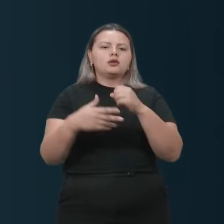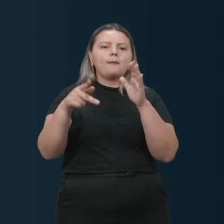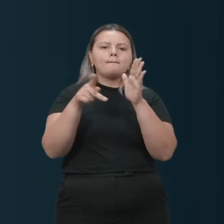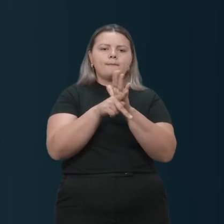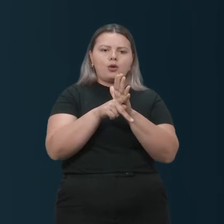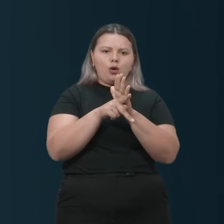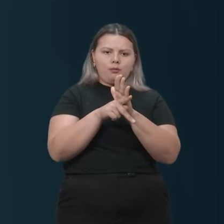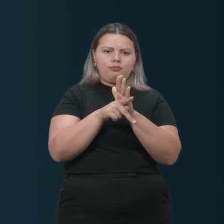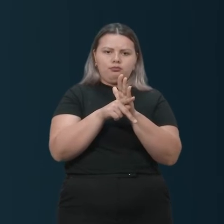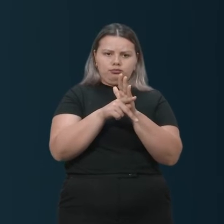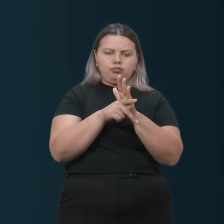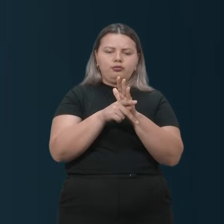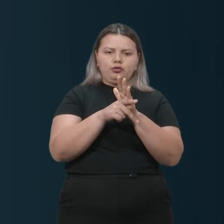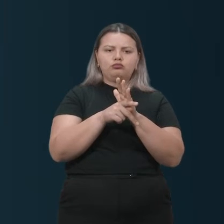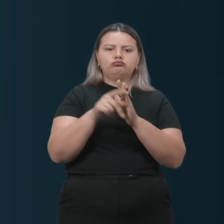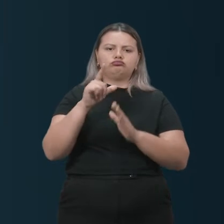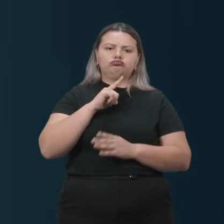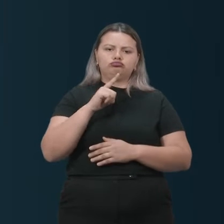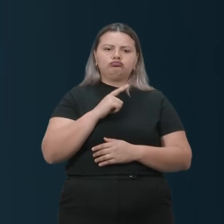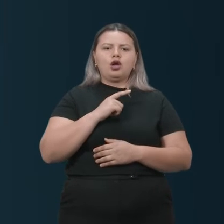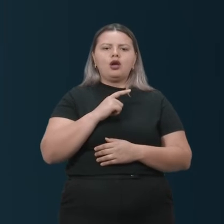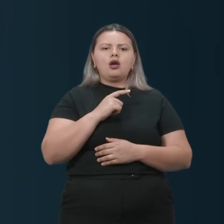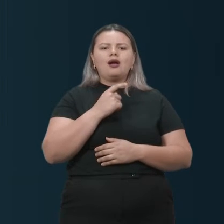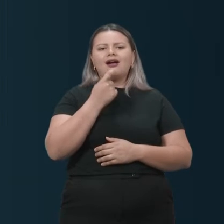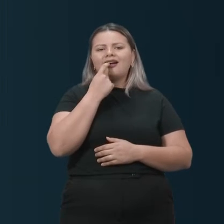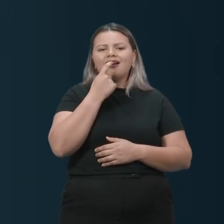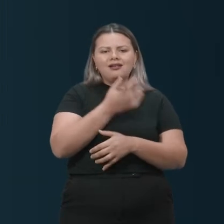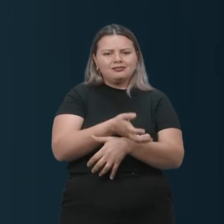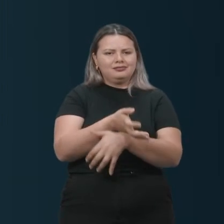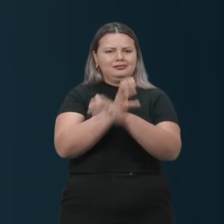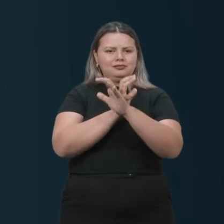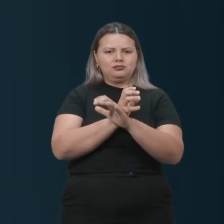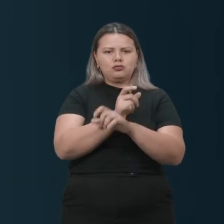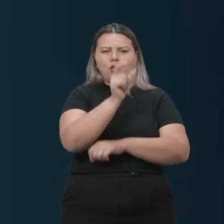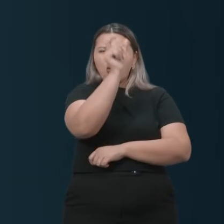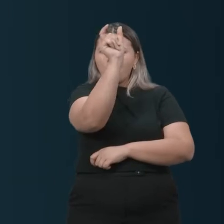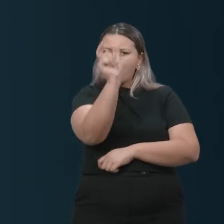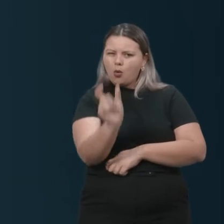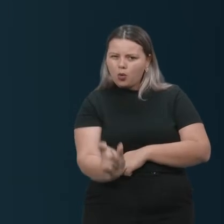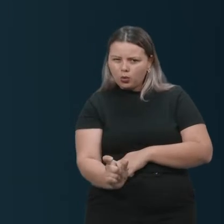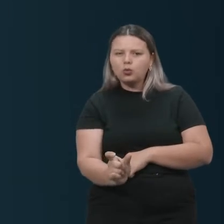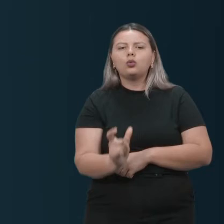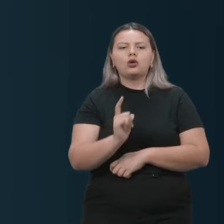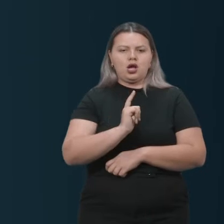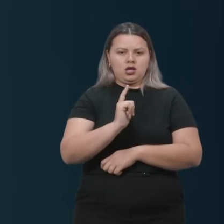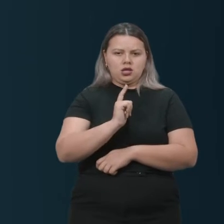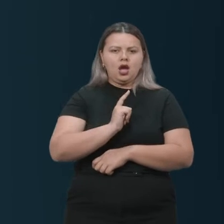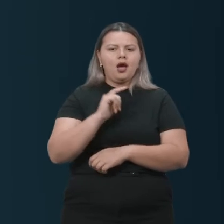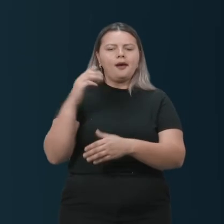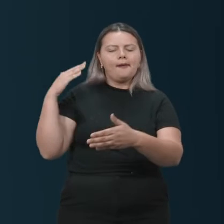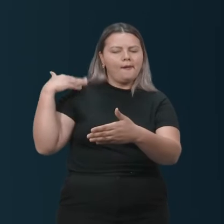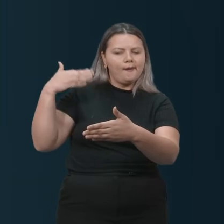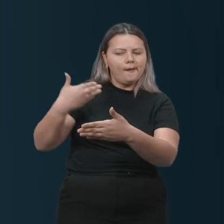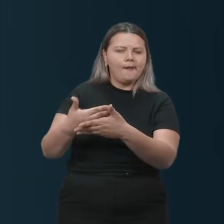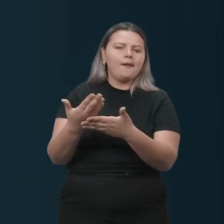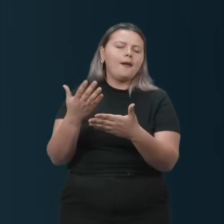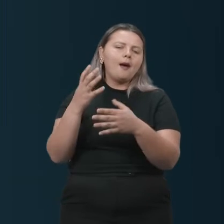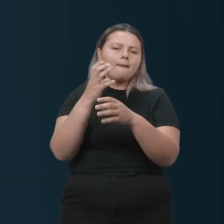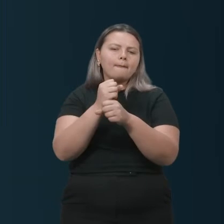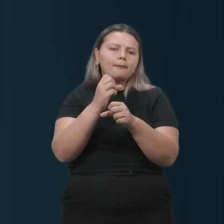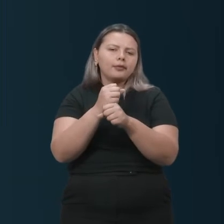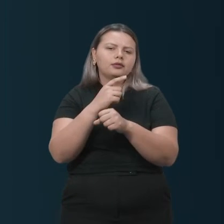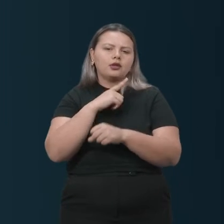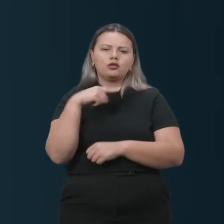vertebral. Vocês devem se lembrar disso em algum momento ao longo da nossa carreira